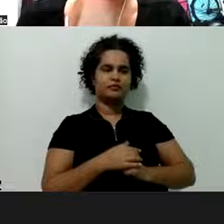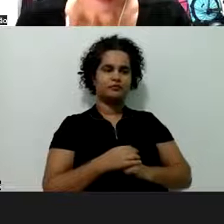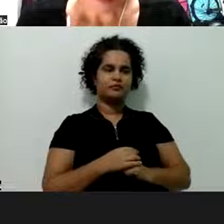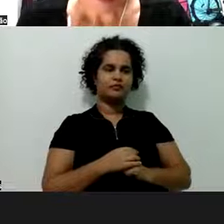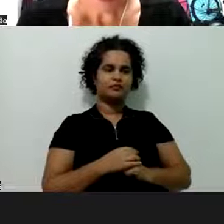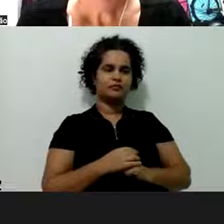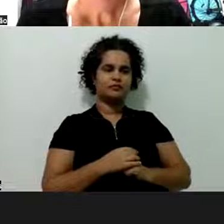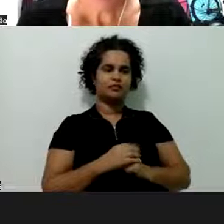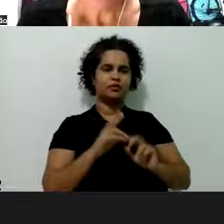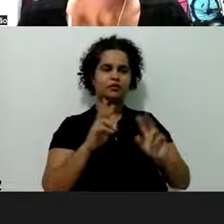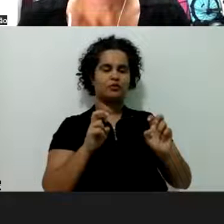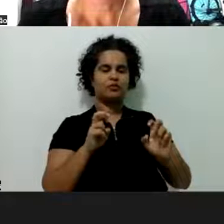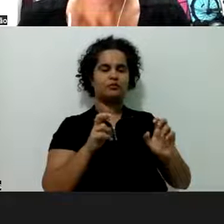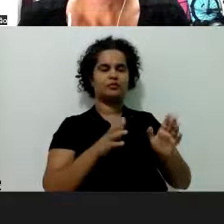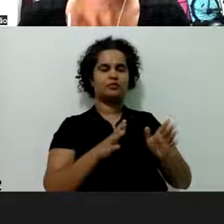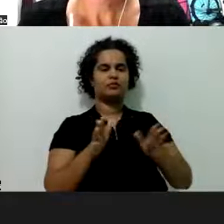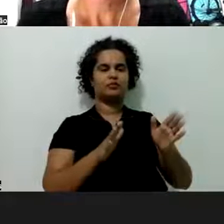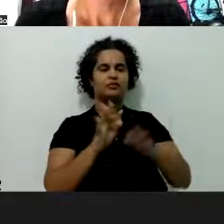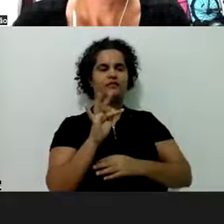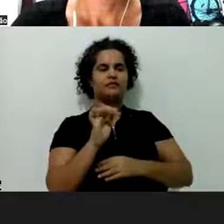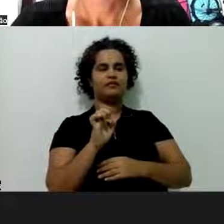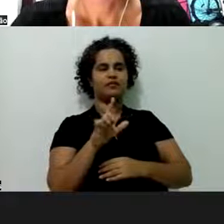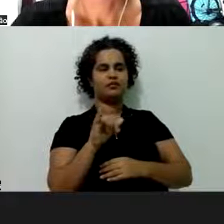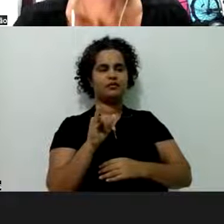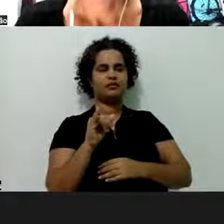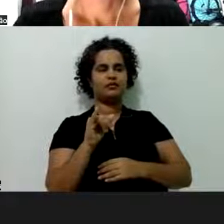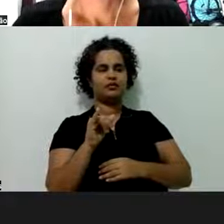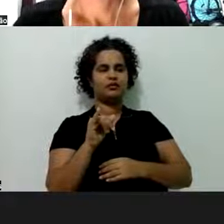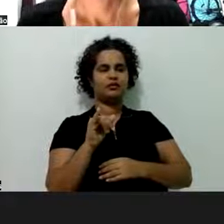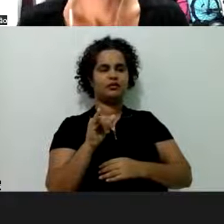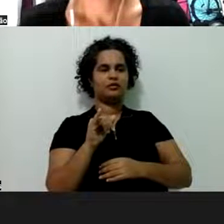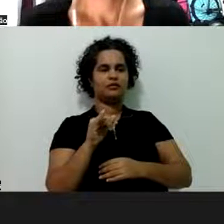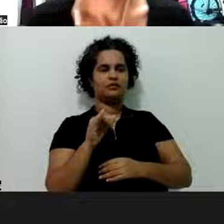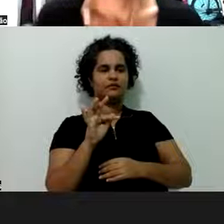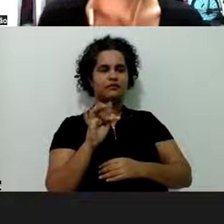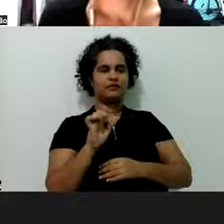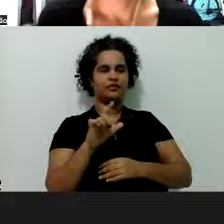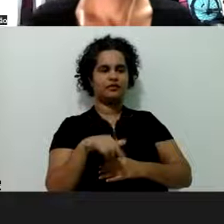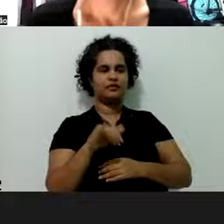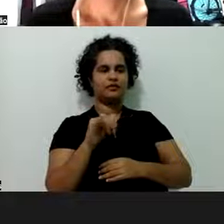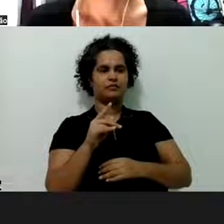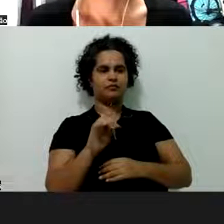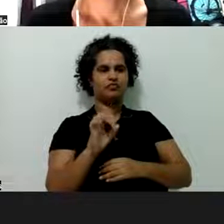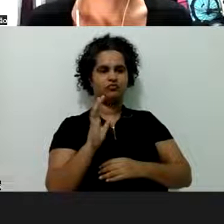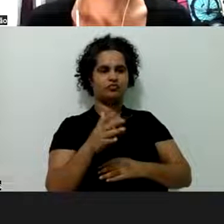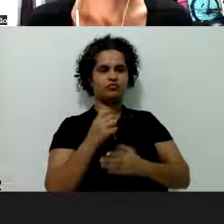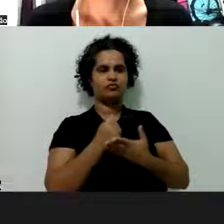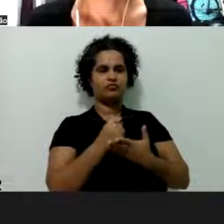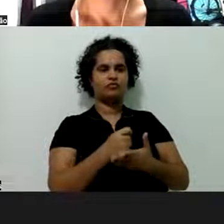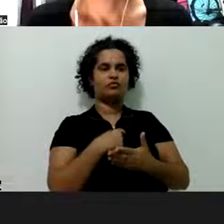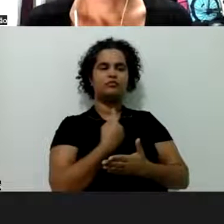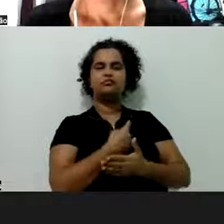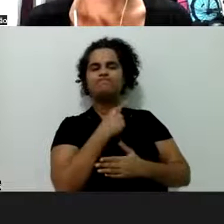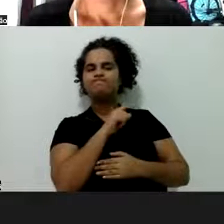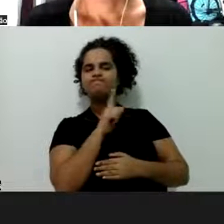questão da acessibilidade, mas o Felipe já falou, então já ajudou, porque a gente tem se questionado muito sobre isso. A gente entende